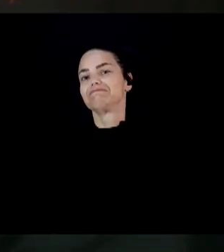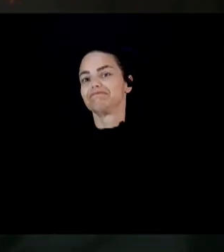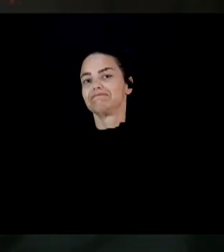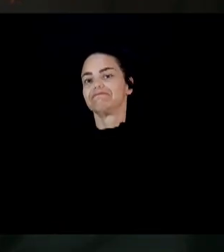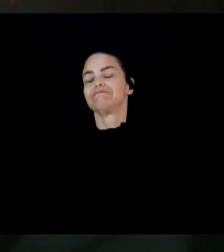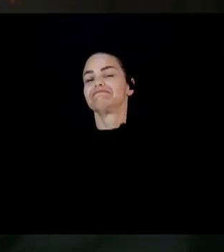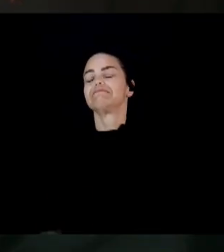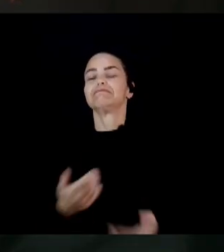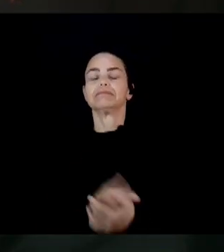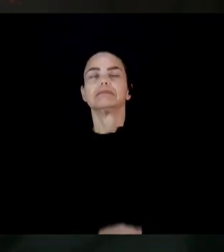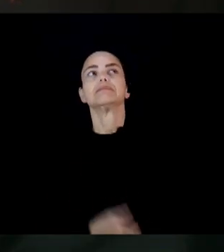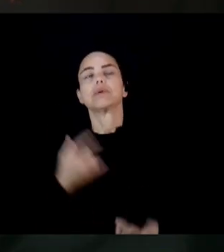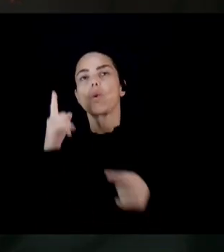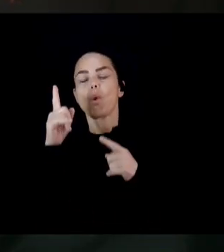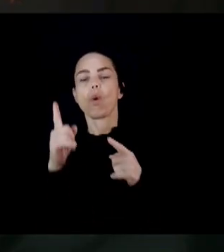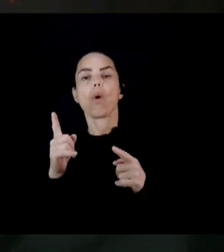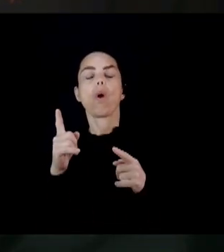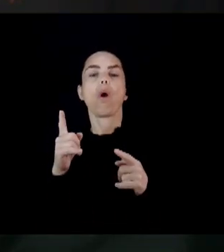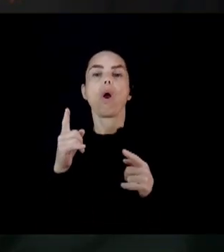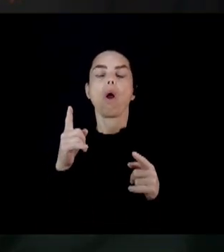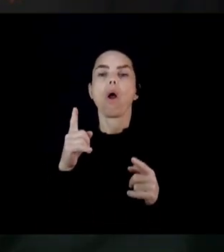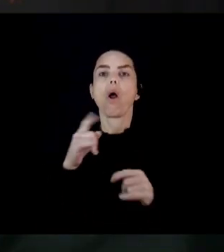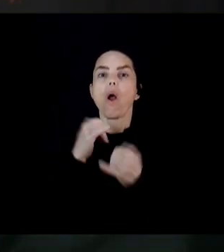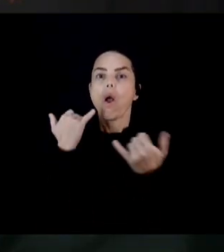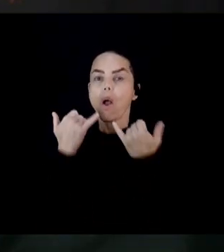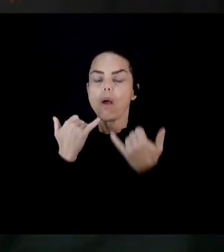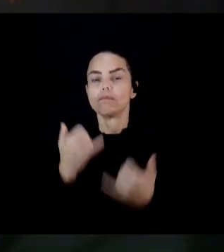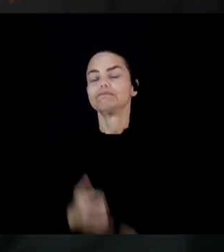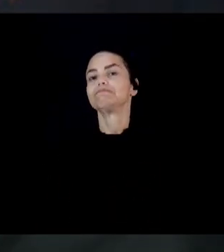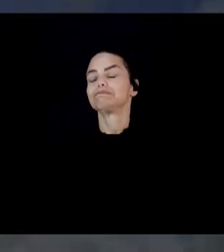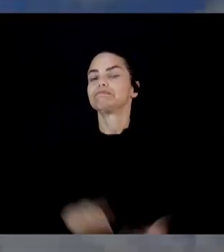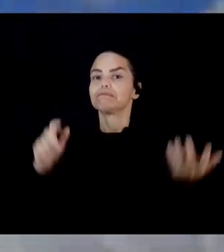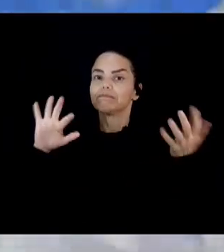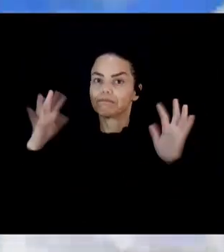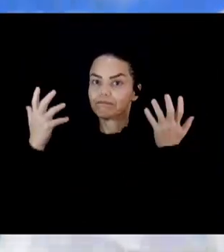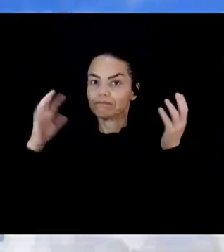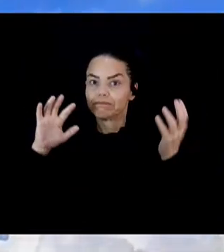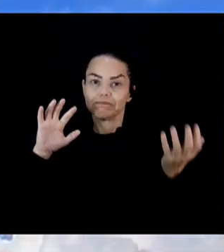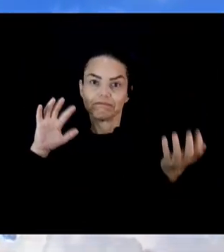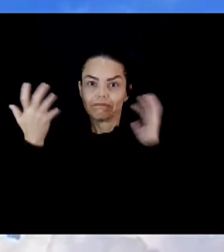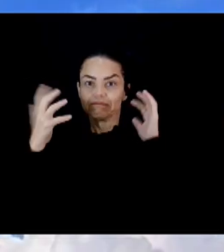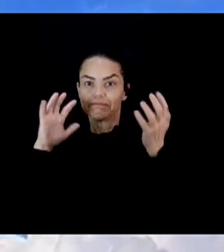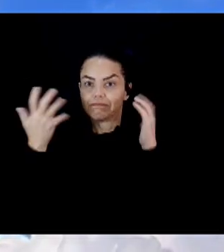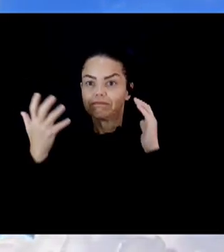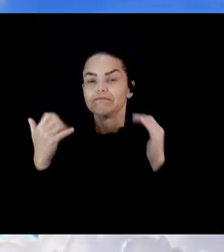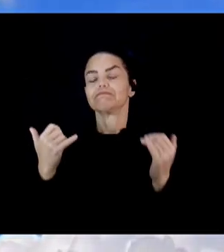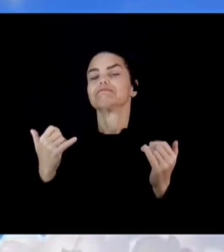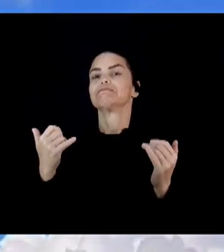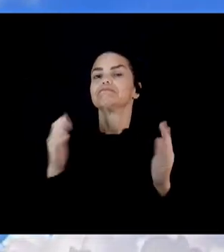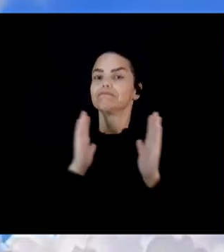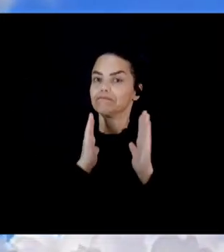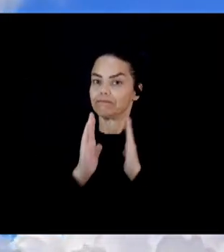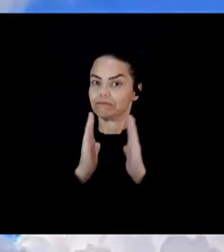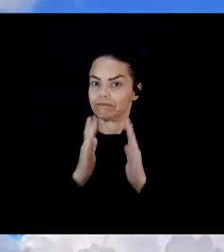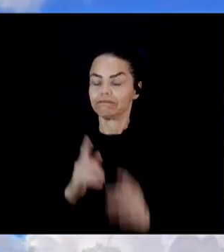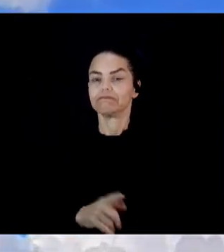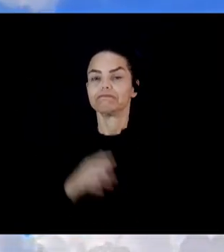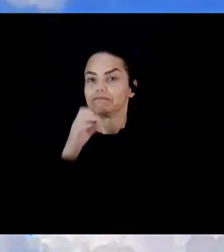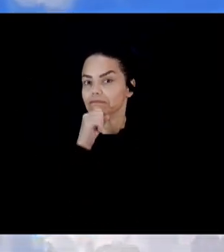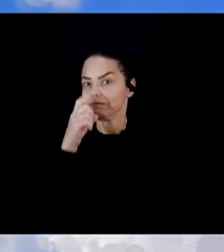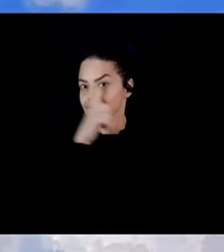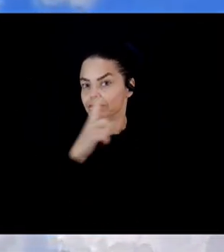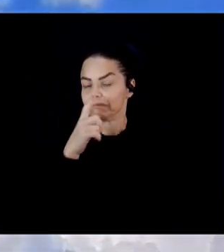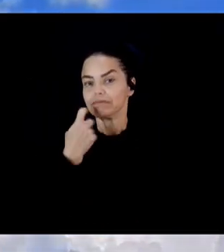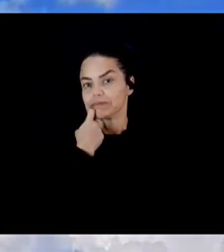sua informação. Agora, a previsão do tempo chegando, vamos ver como fica o tempo neste final de semana. Sexta-feira, hoje,